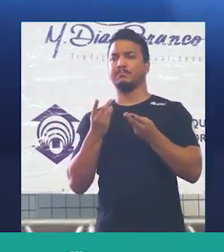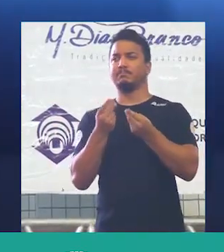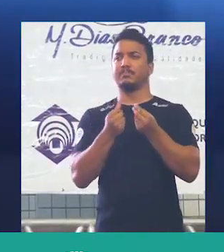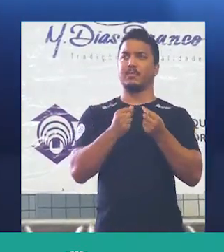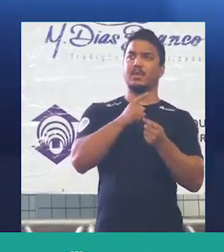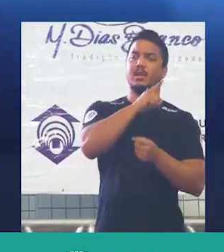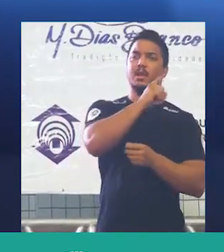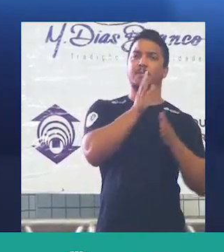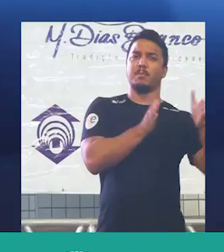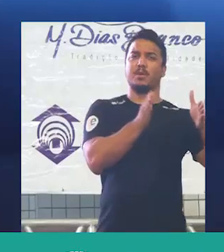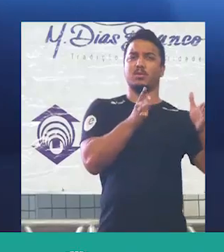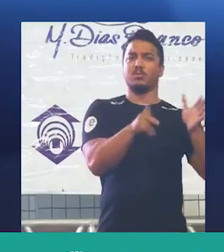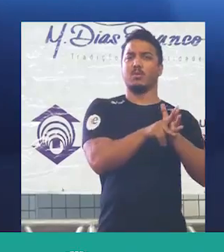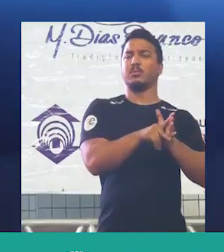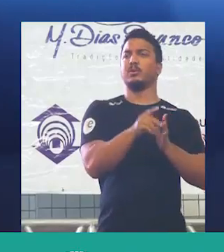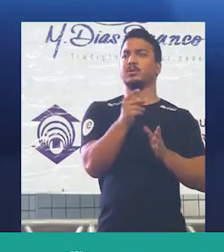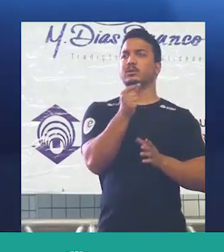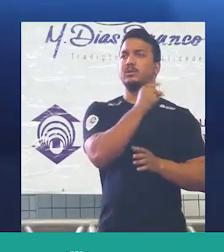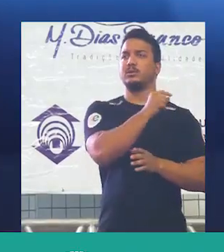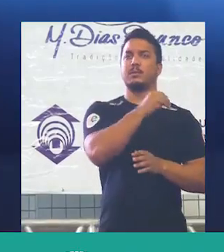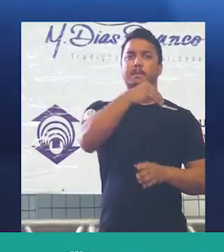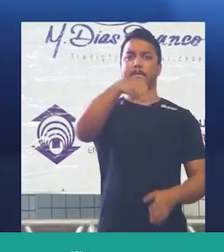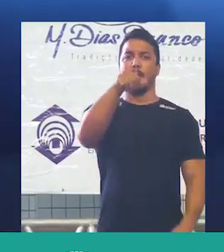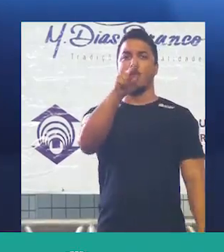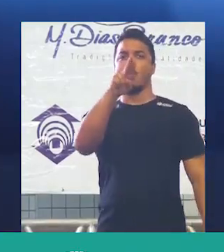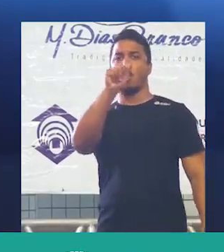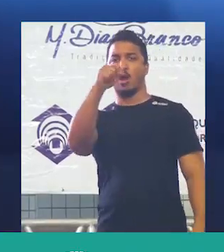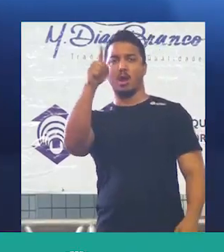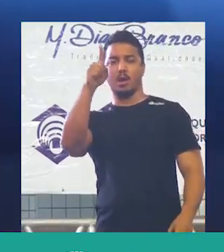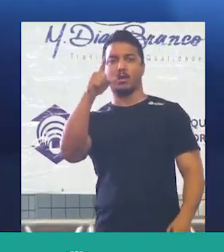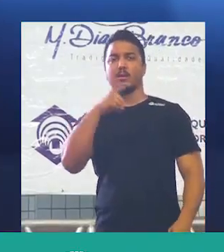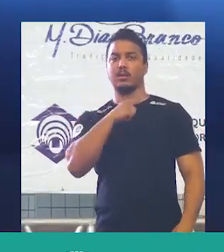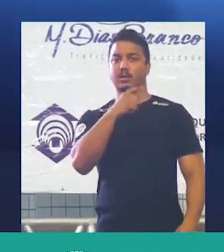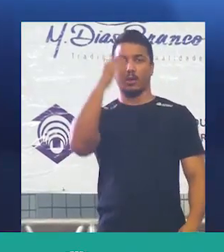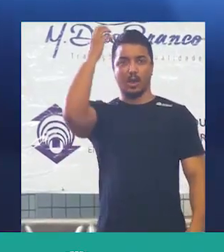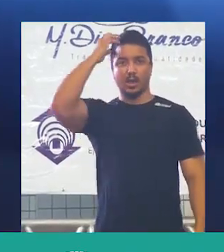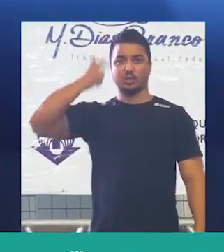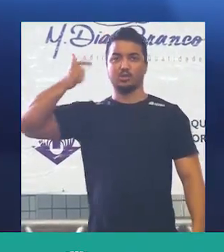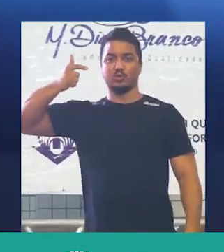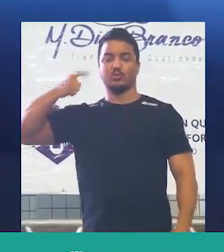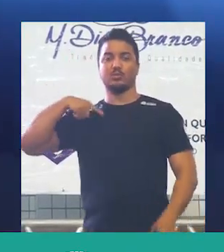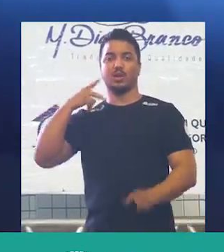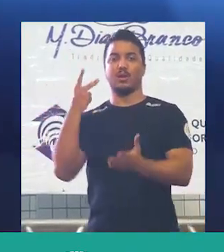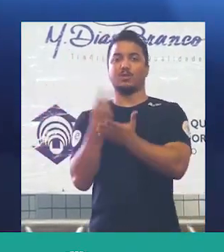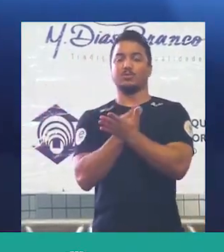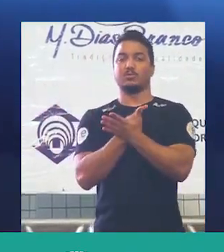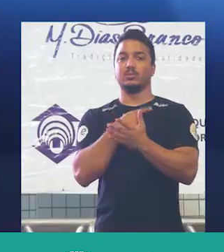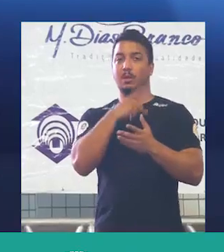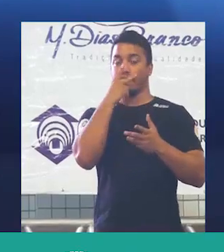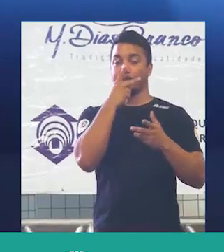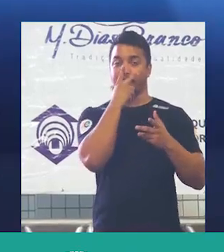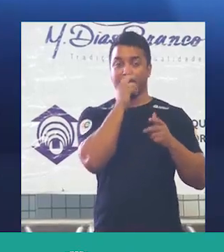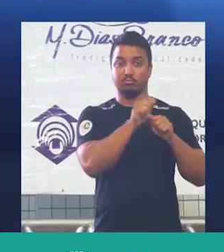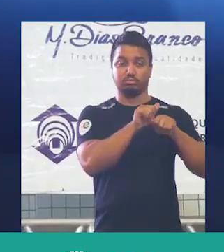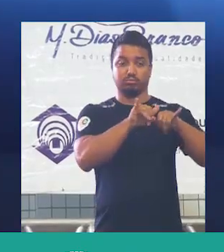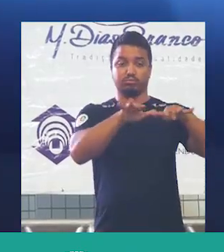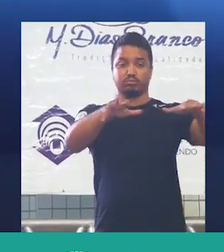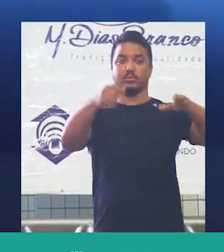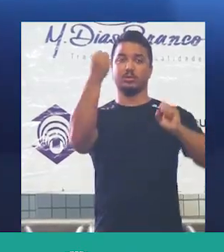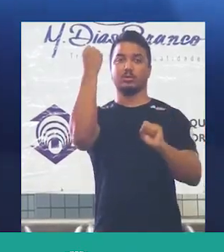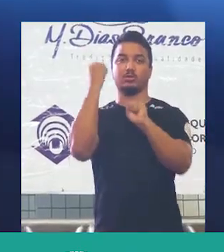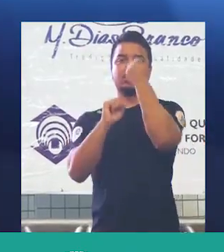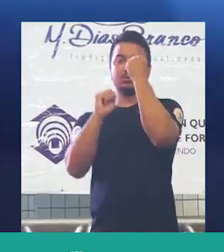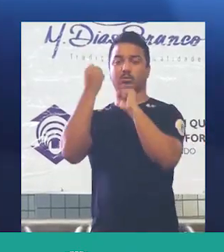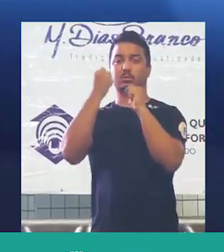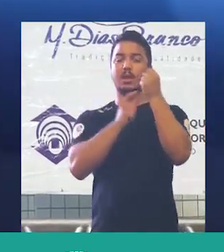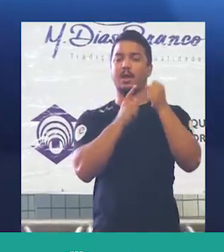Teve lá na época do Mauá, no segundo reinado, que foi um surto industrial,